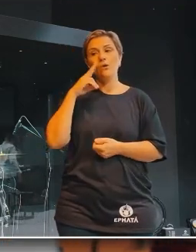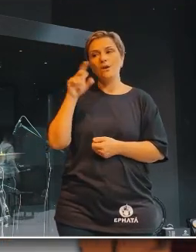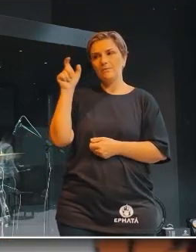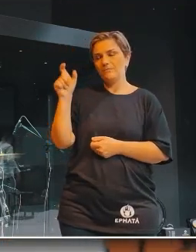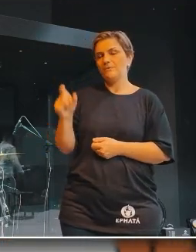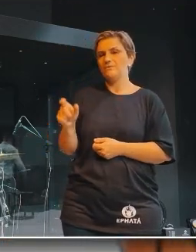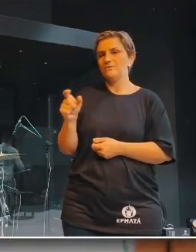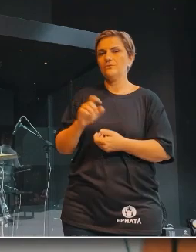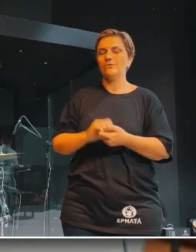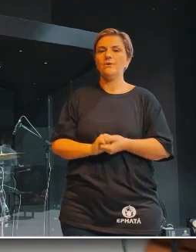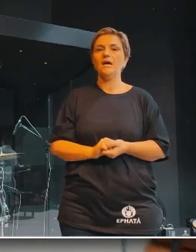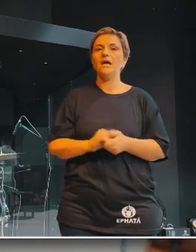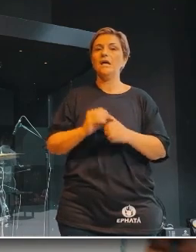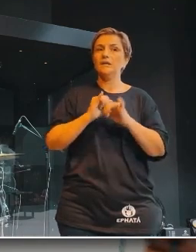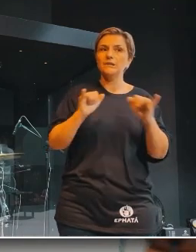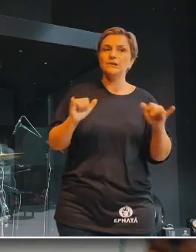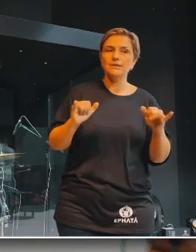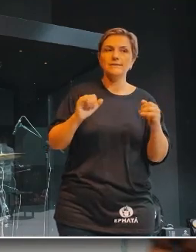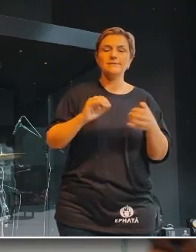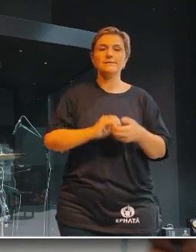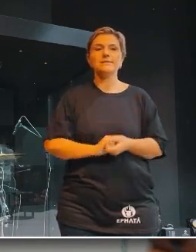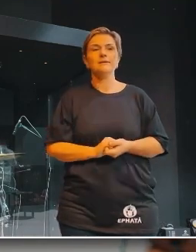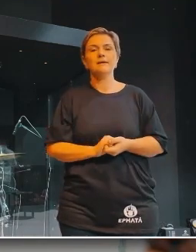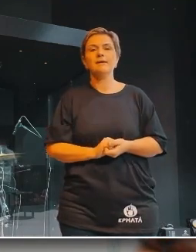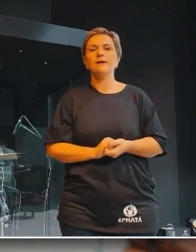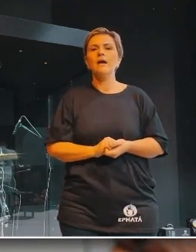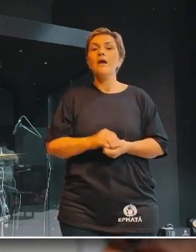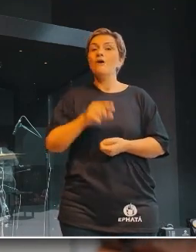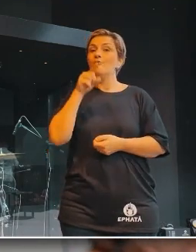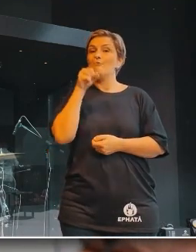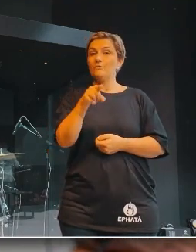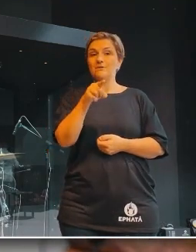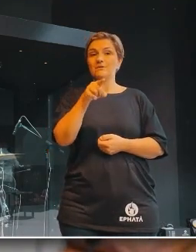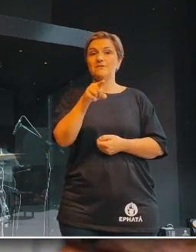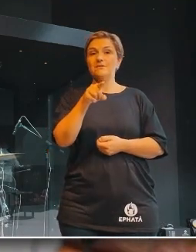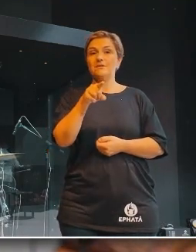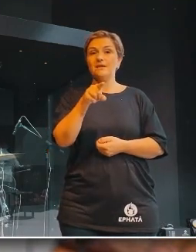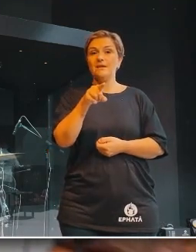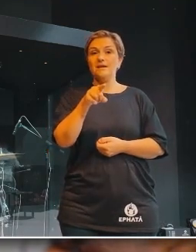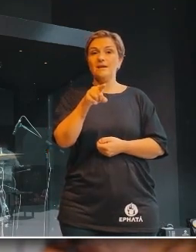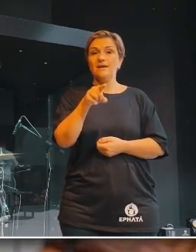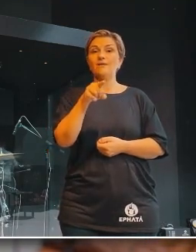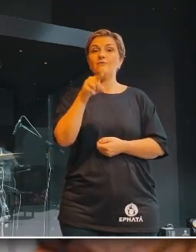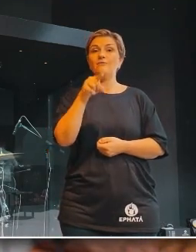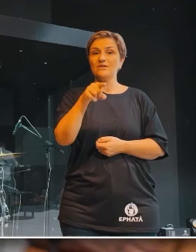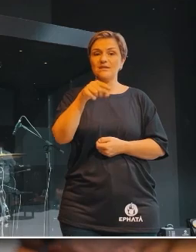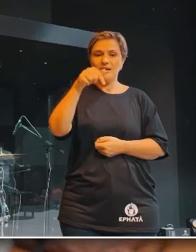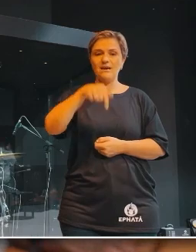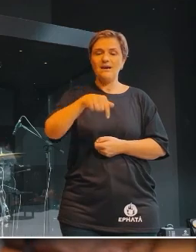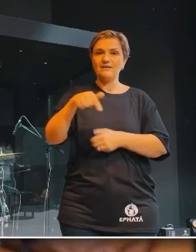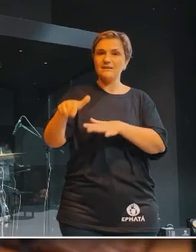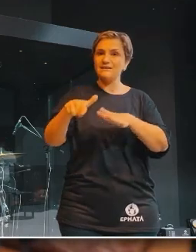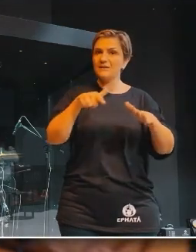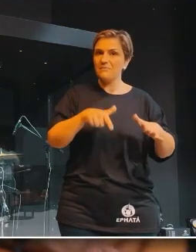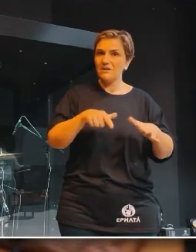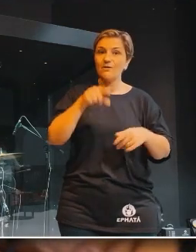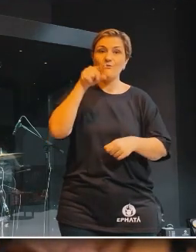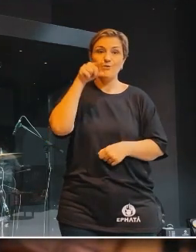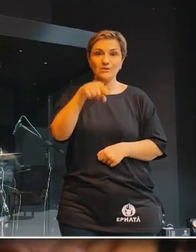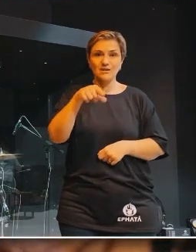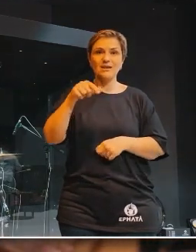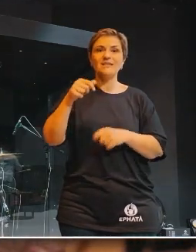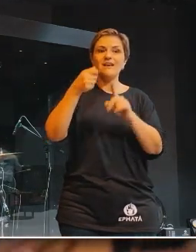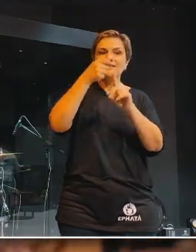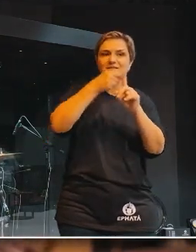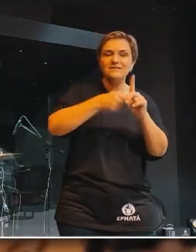teu lado e diz assim para ela: é você nessa semana, fala para ela. É você nesse